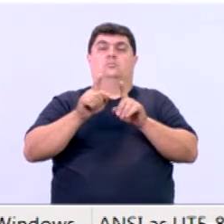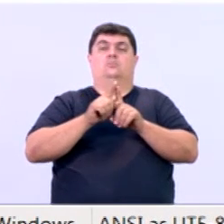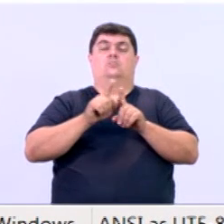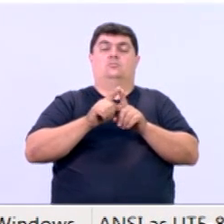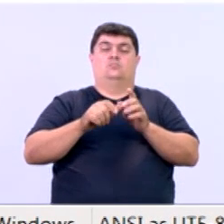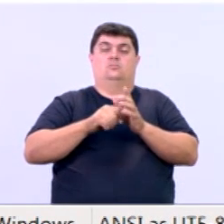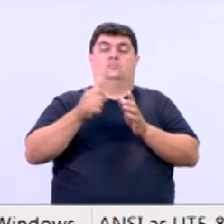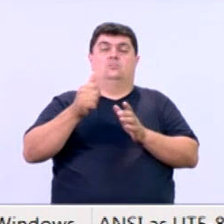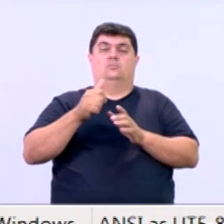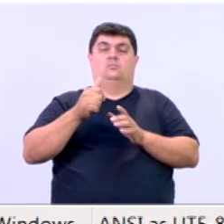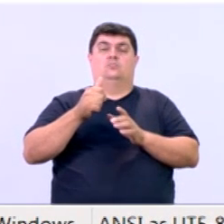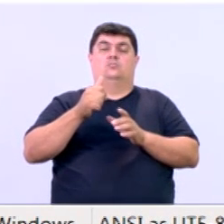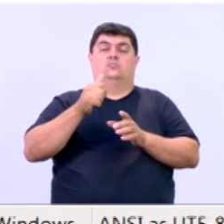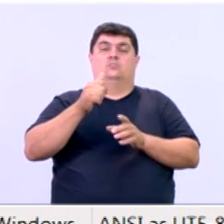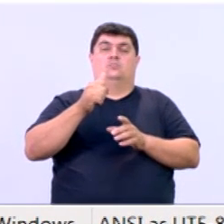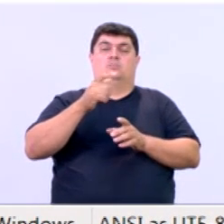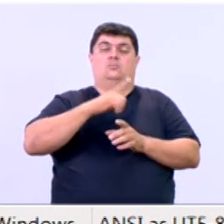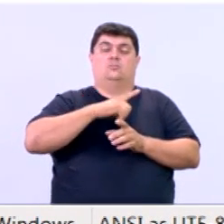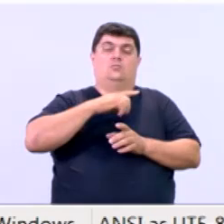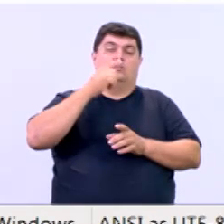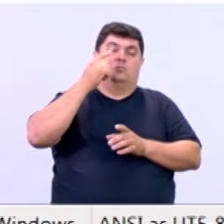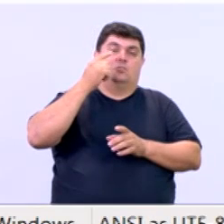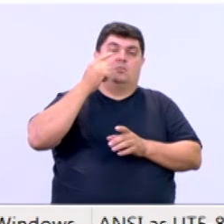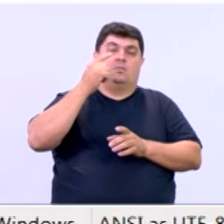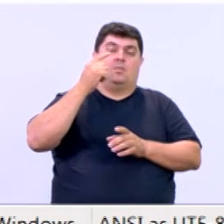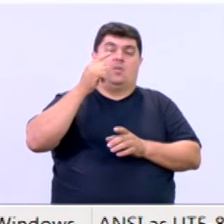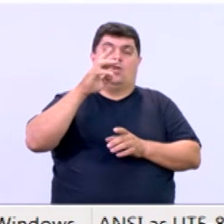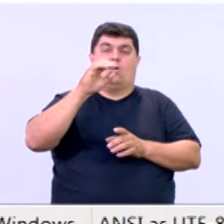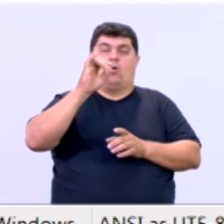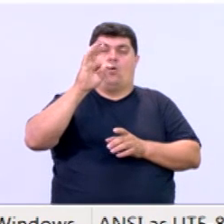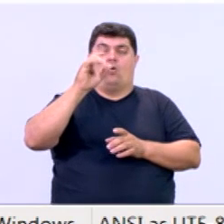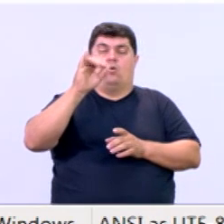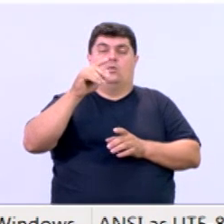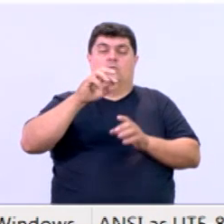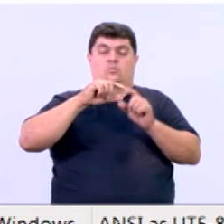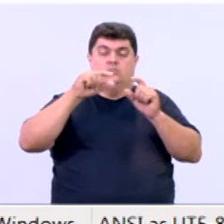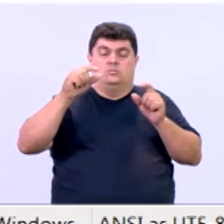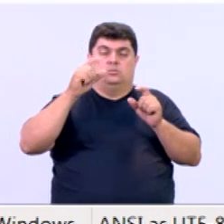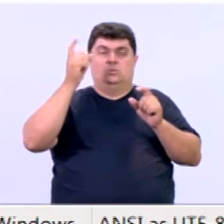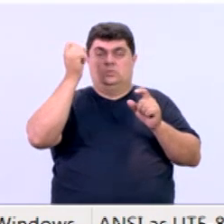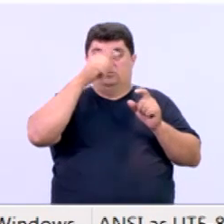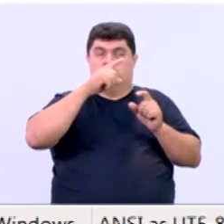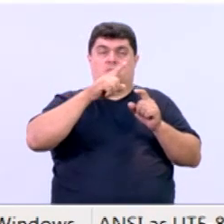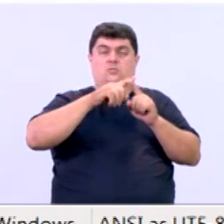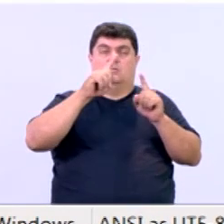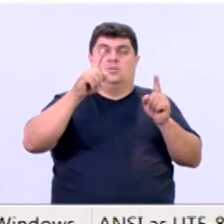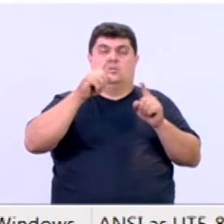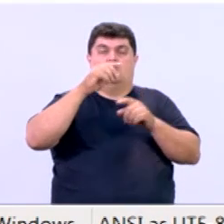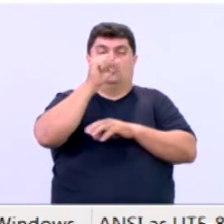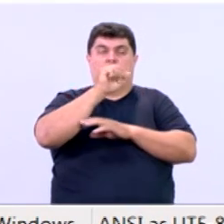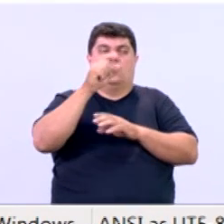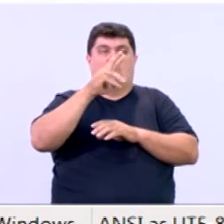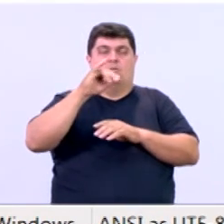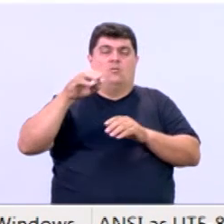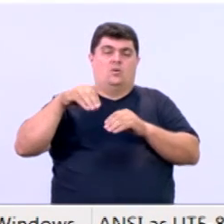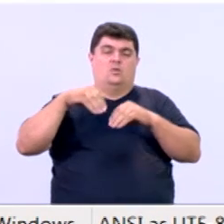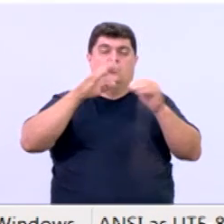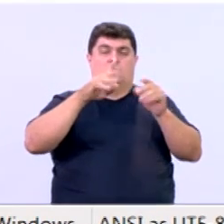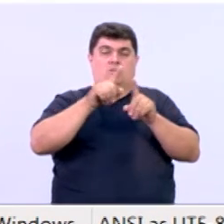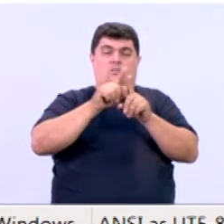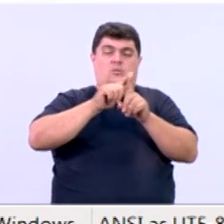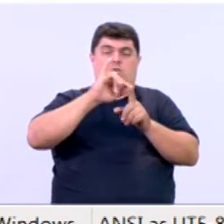vem aqui é um rótulo para nome completo e um texto, um input text,